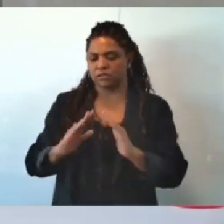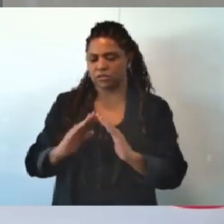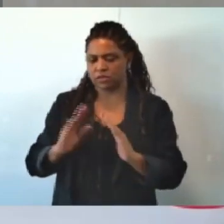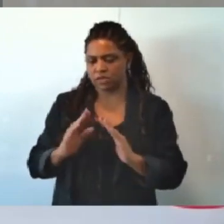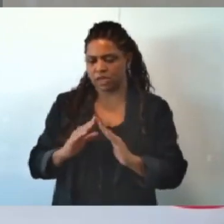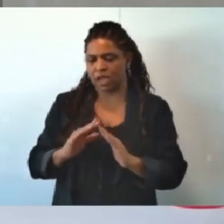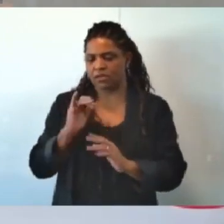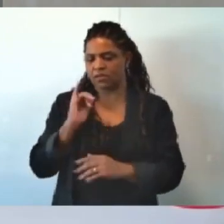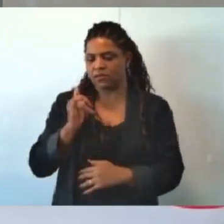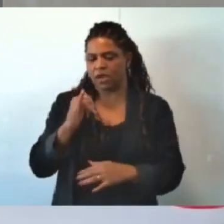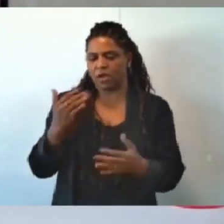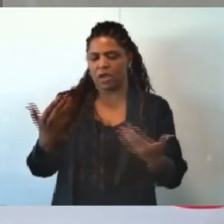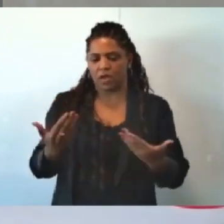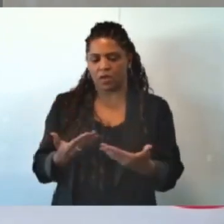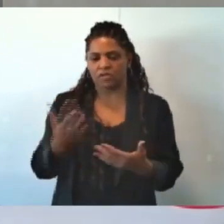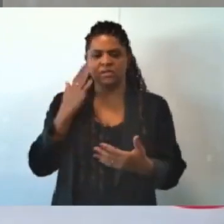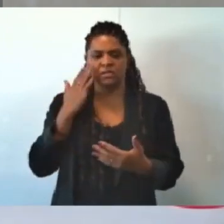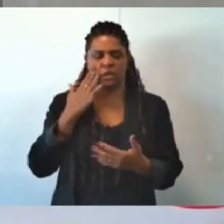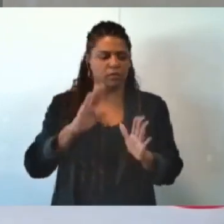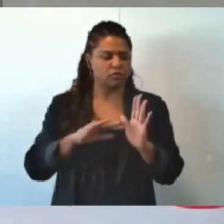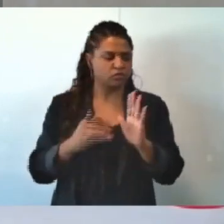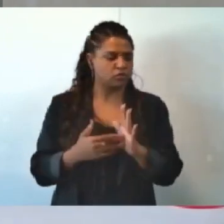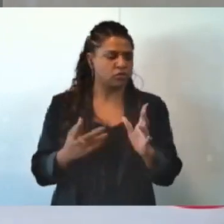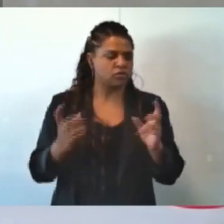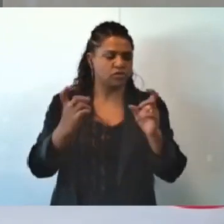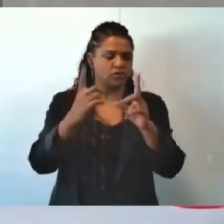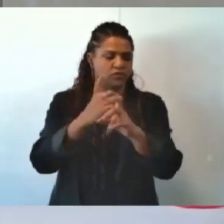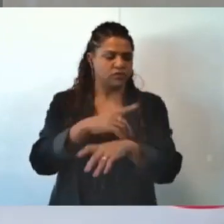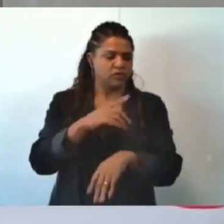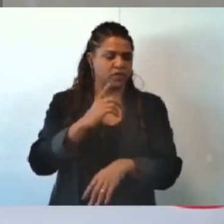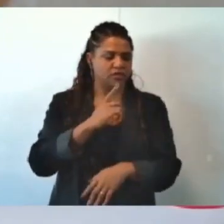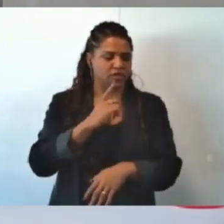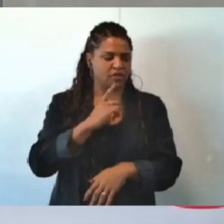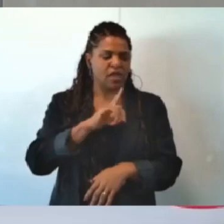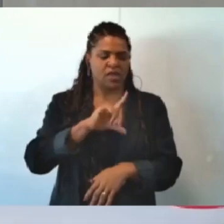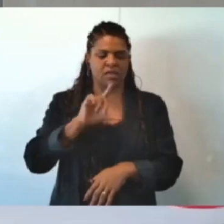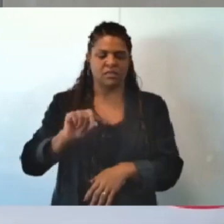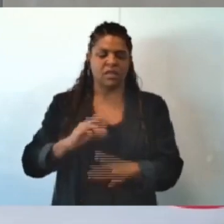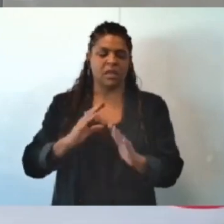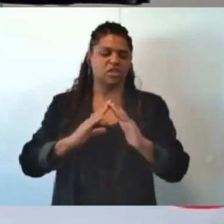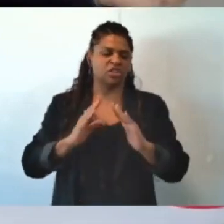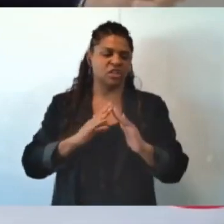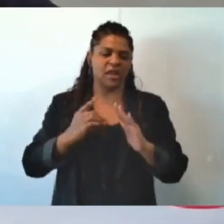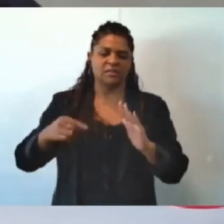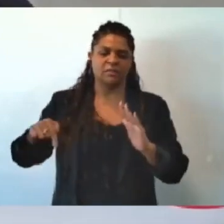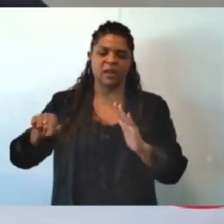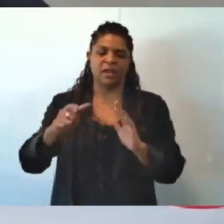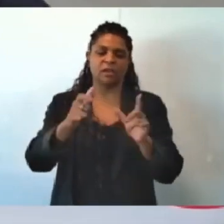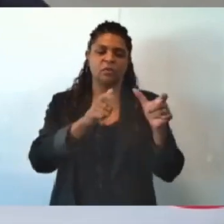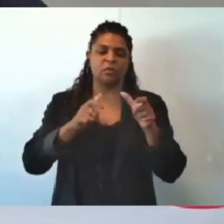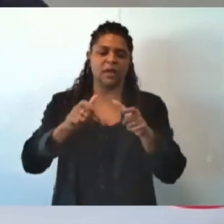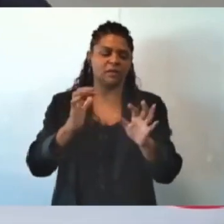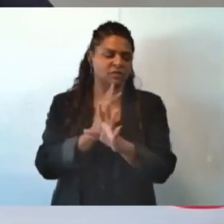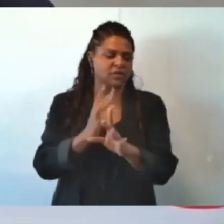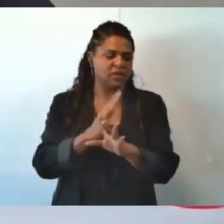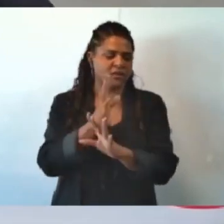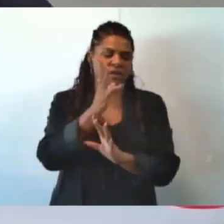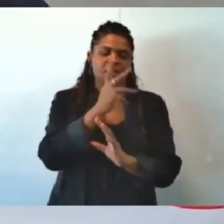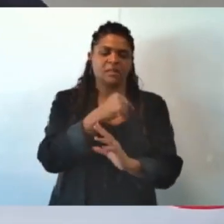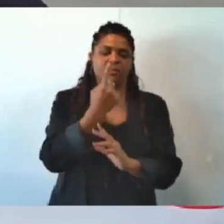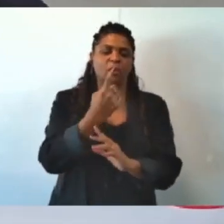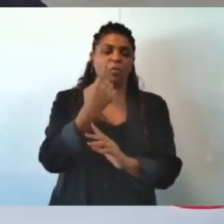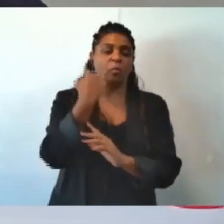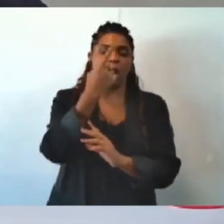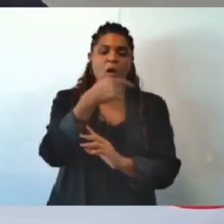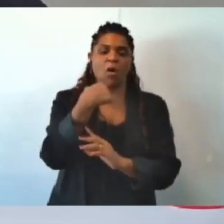gente passa. Você sai de casa para um determinado canto da cidade, você demora uma hora e meia, uma para chegar. Né? Então, a gente já tem